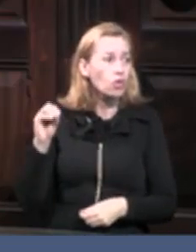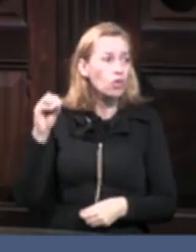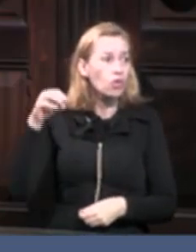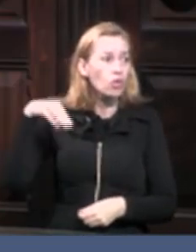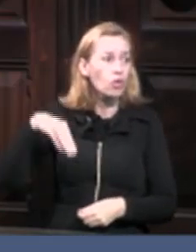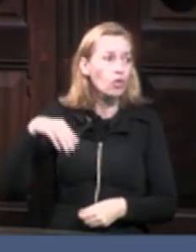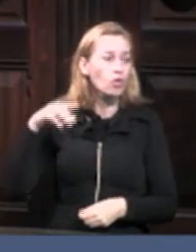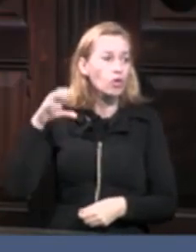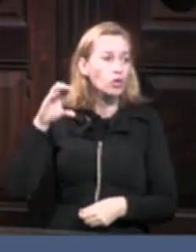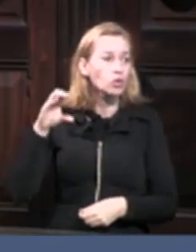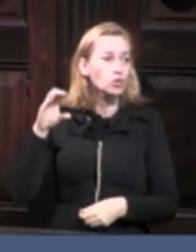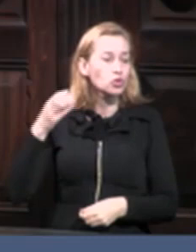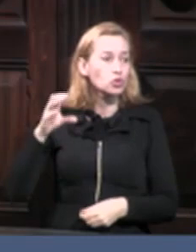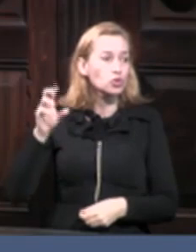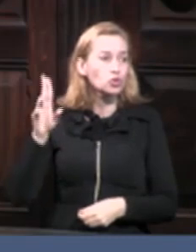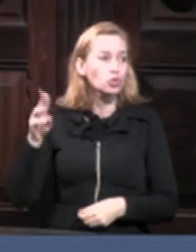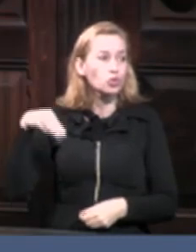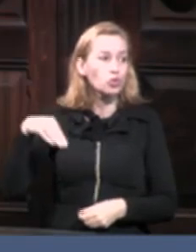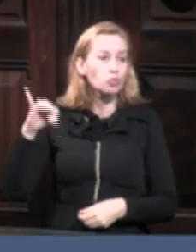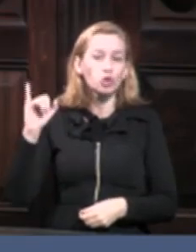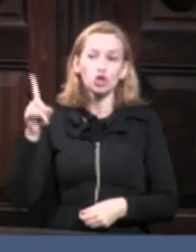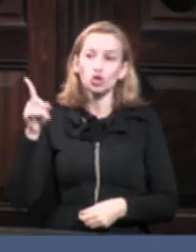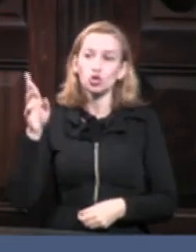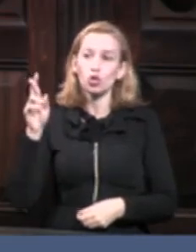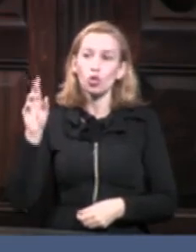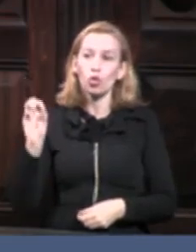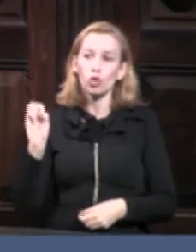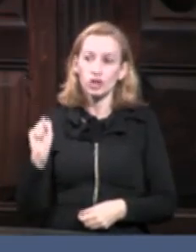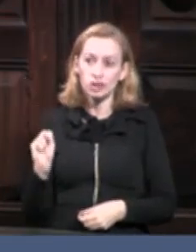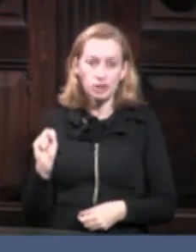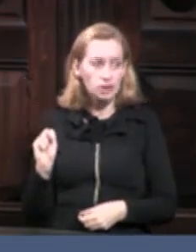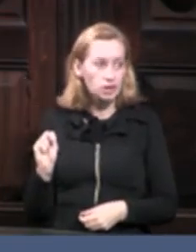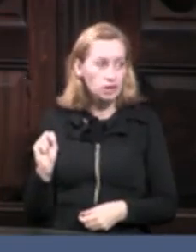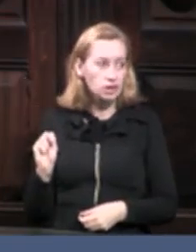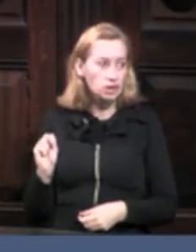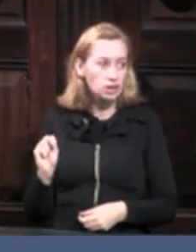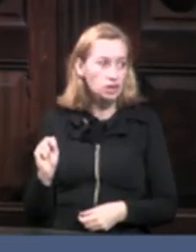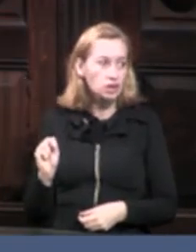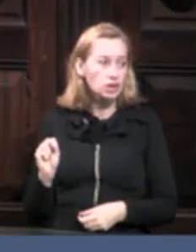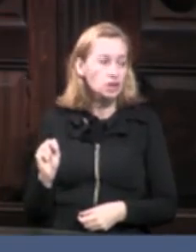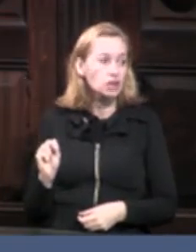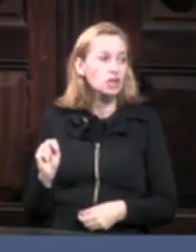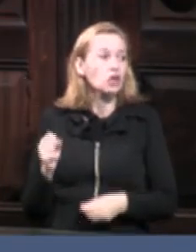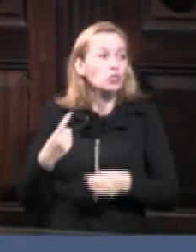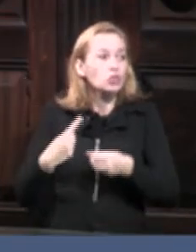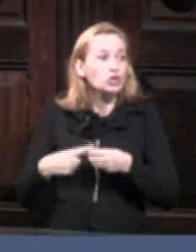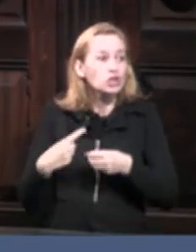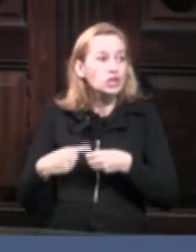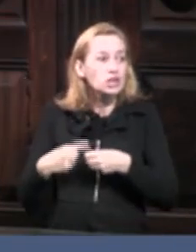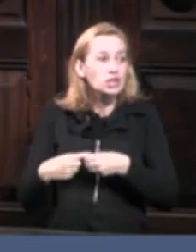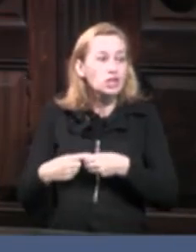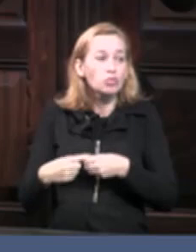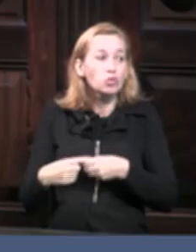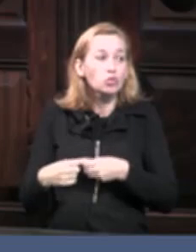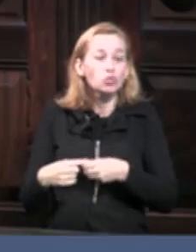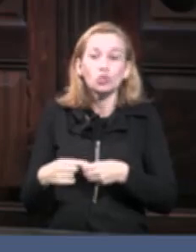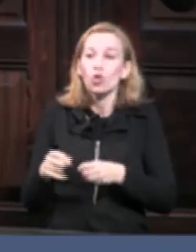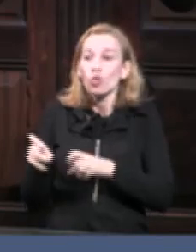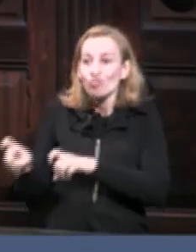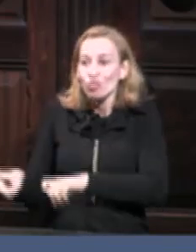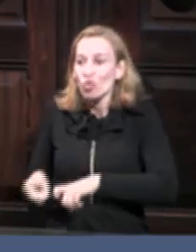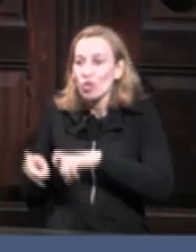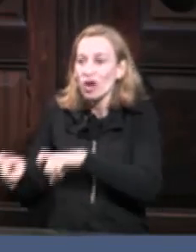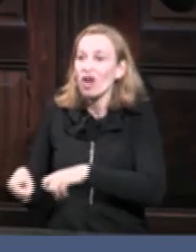produtores de hortifrutis do Estado. Sumidouro, que é um município notadamente rural, com